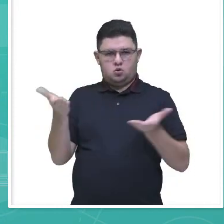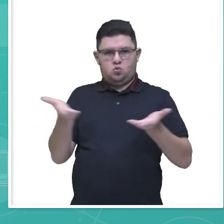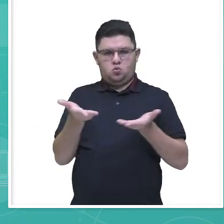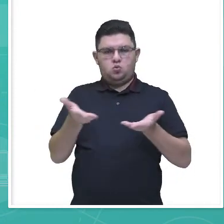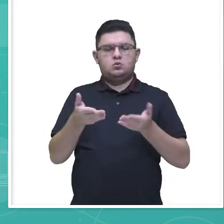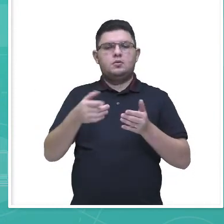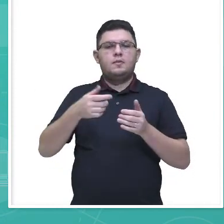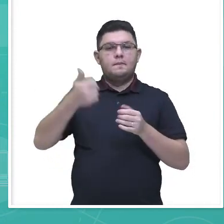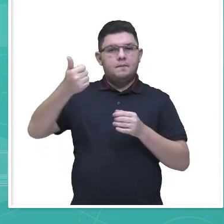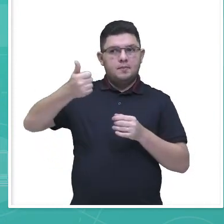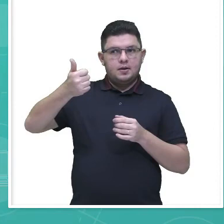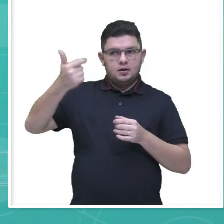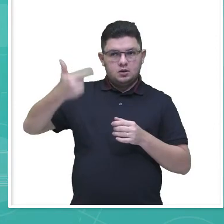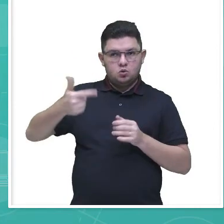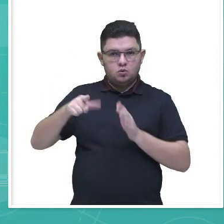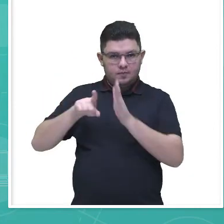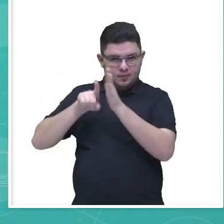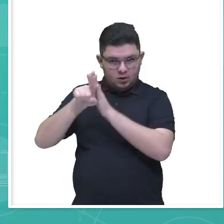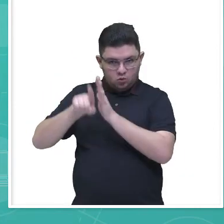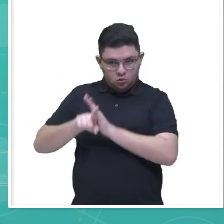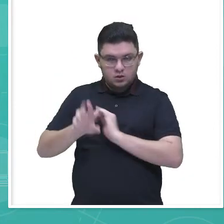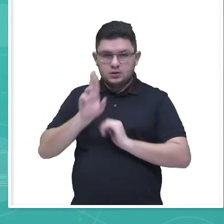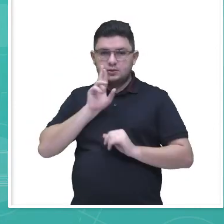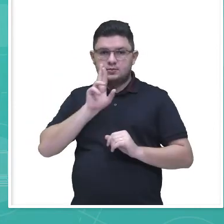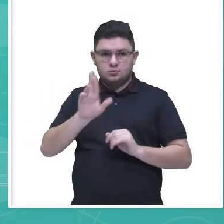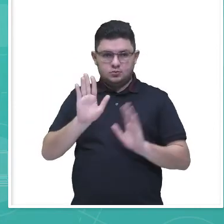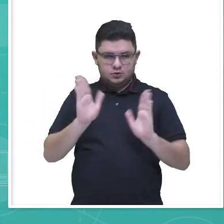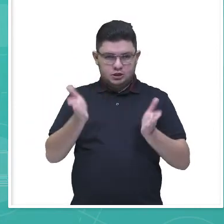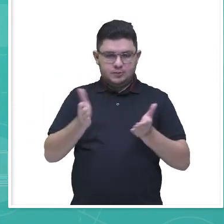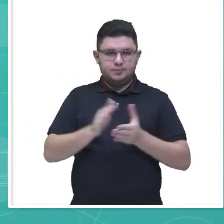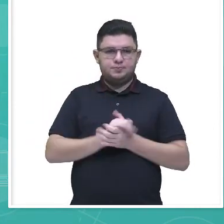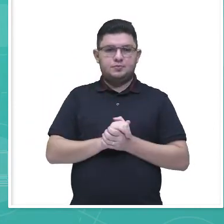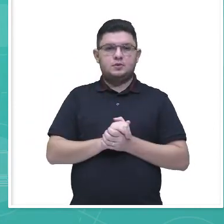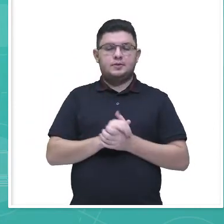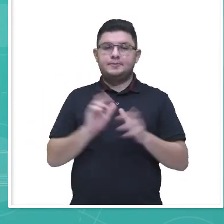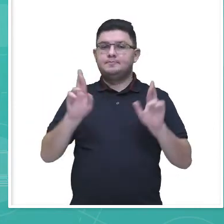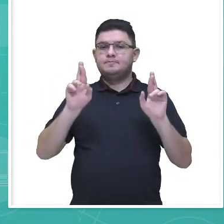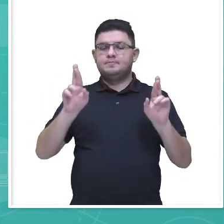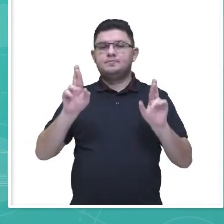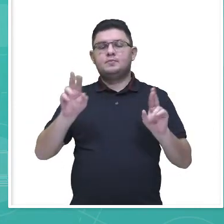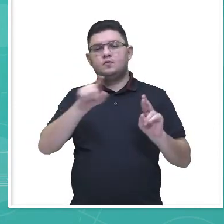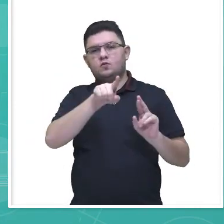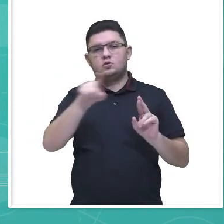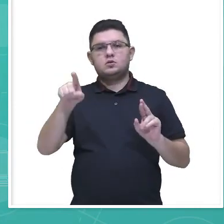primeira e a segunda questão ali respondido, né, com o nosso gabarito. Espero que vocês tenham